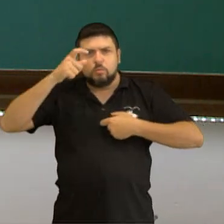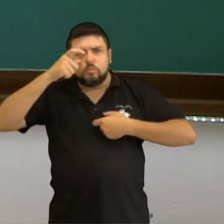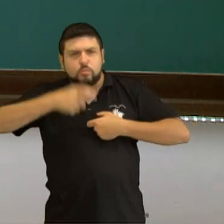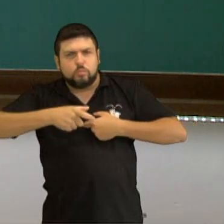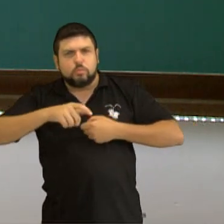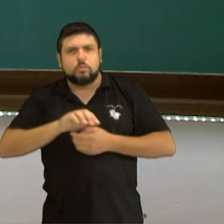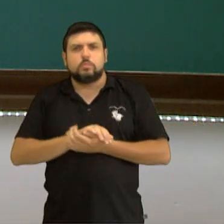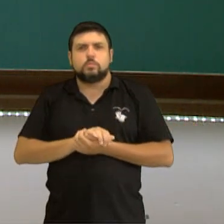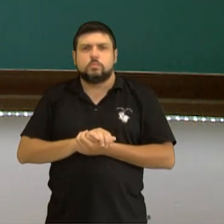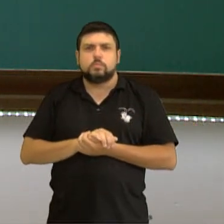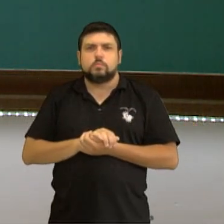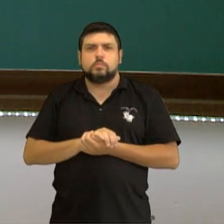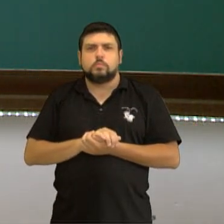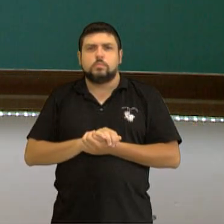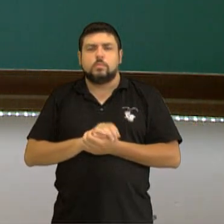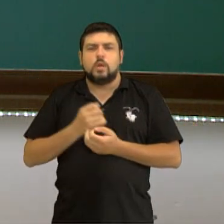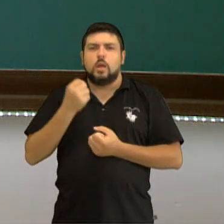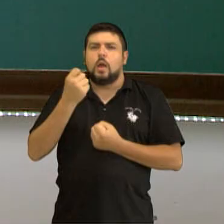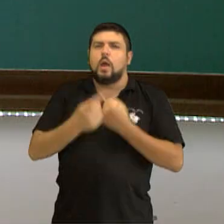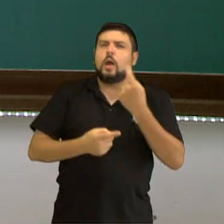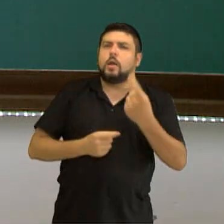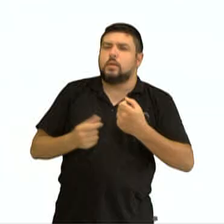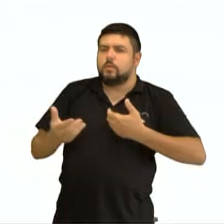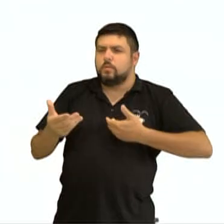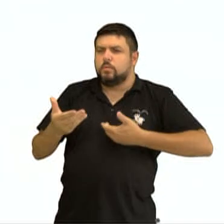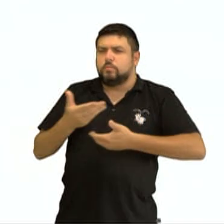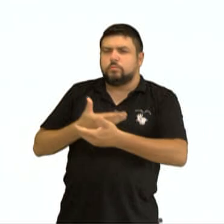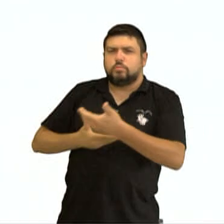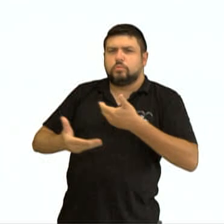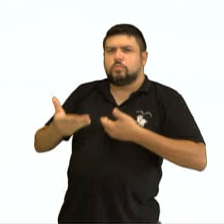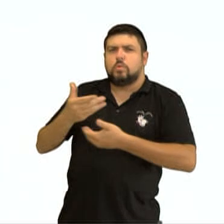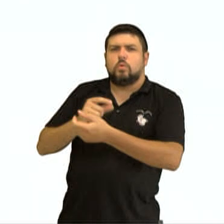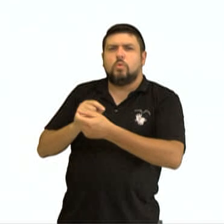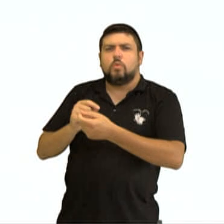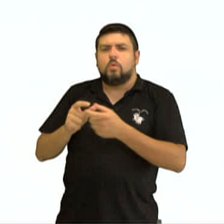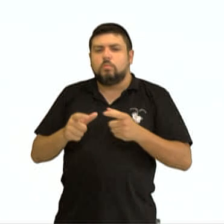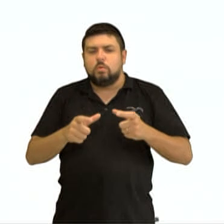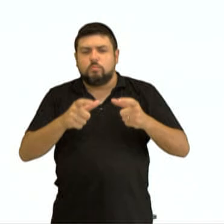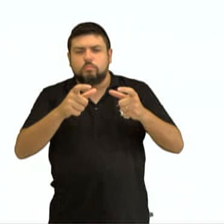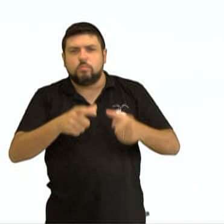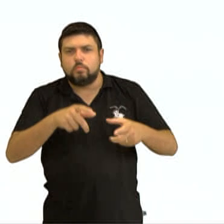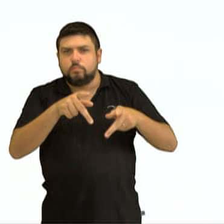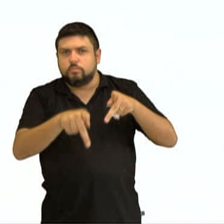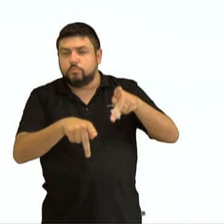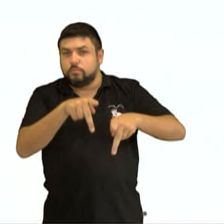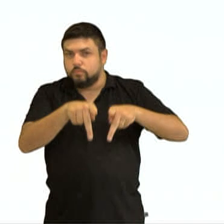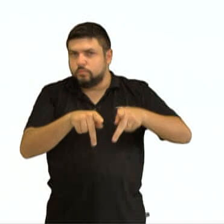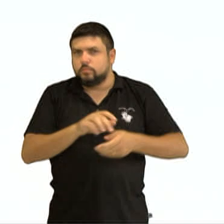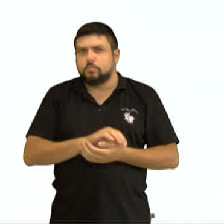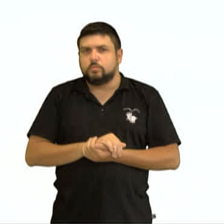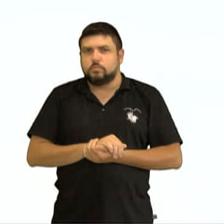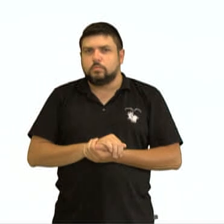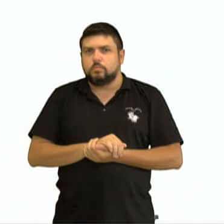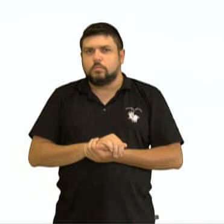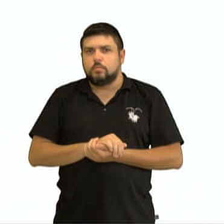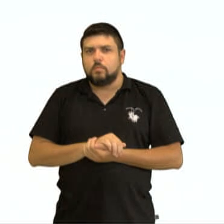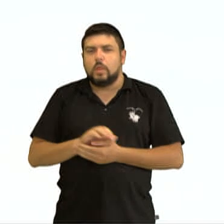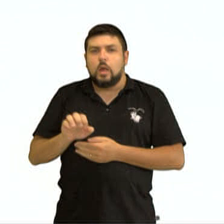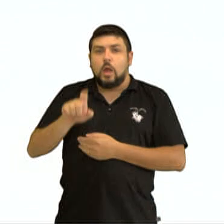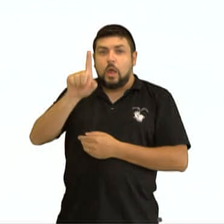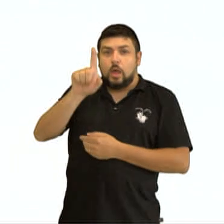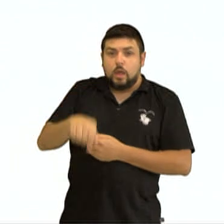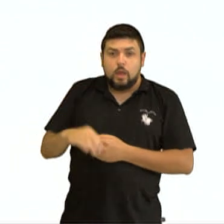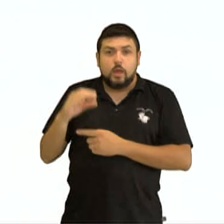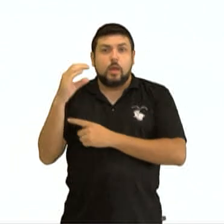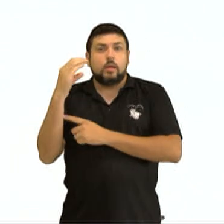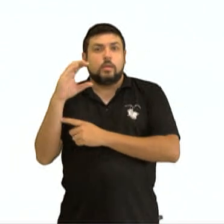Por vezes se relaciona com o que diz respeito ao espaço público. É entendida como a ciência do